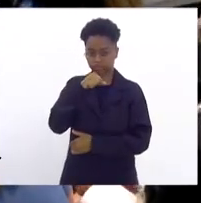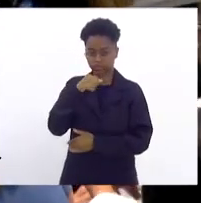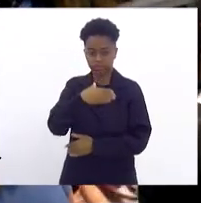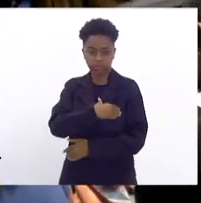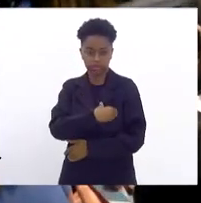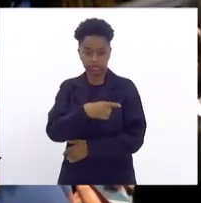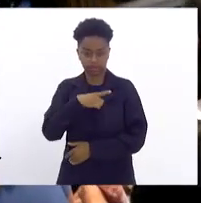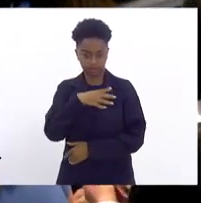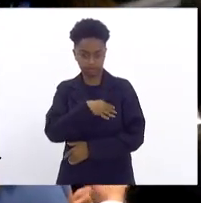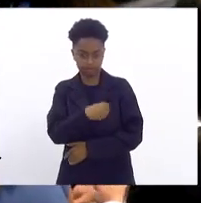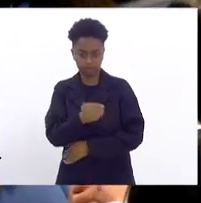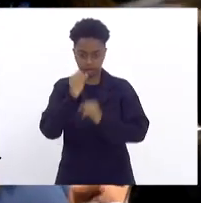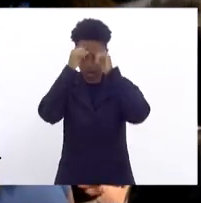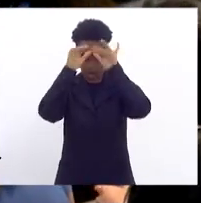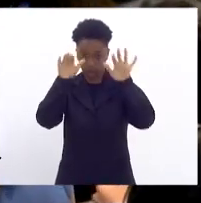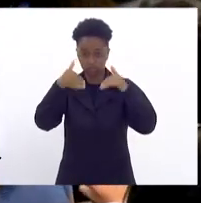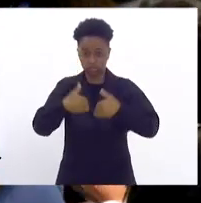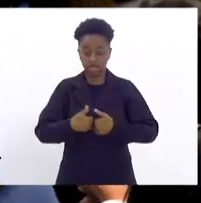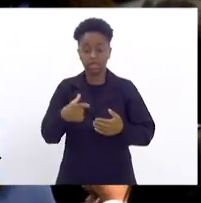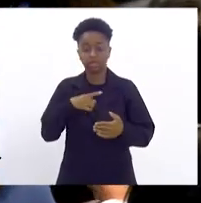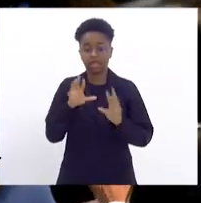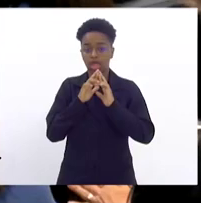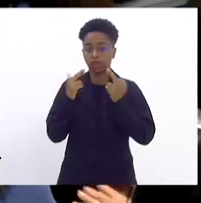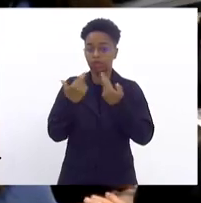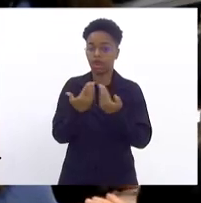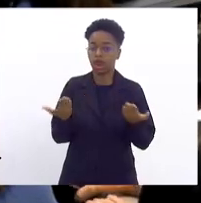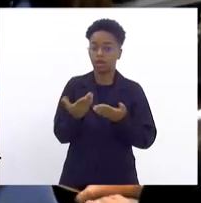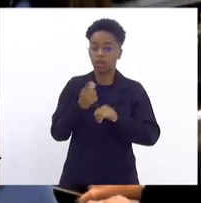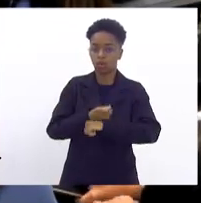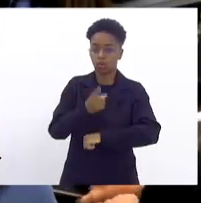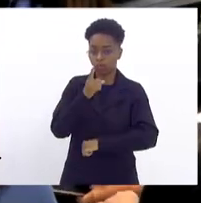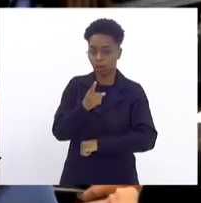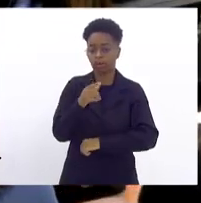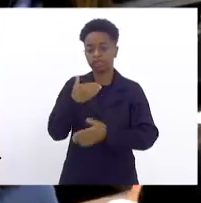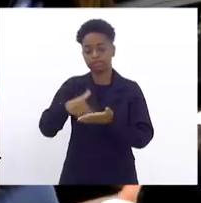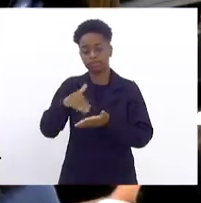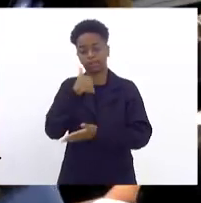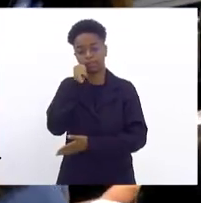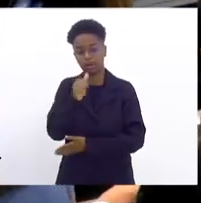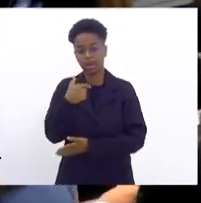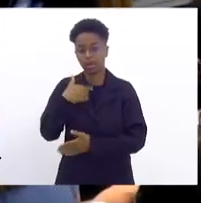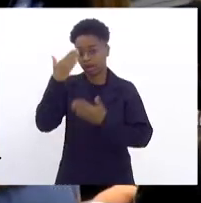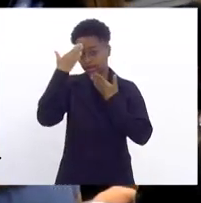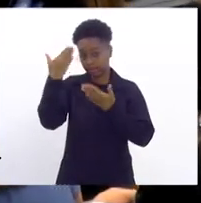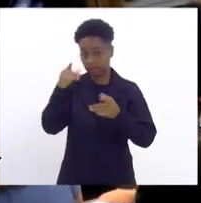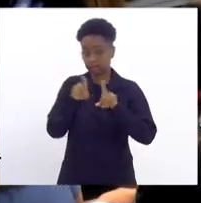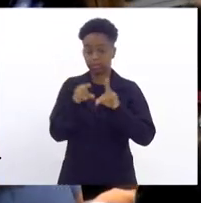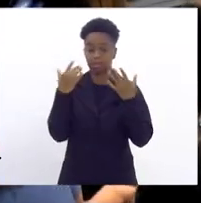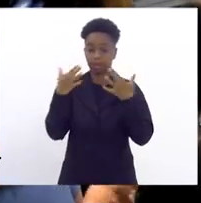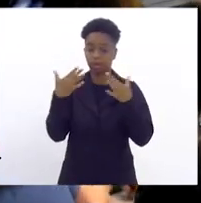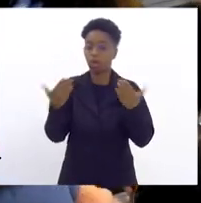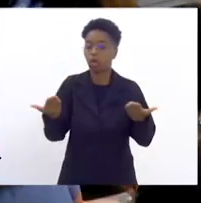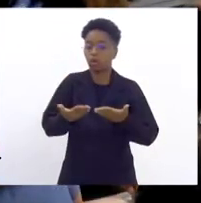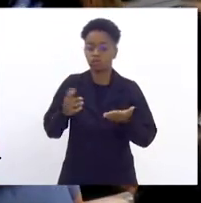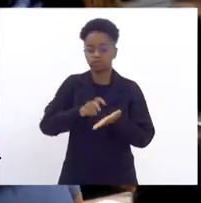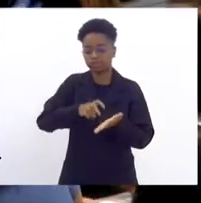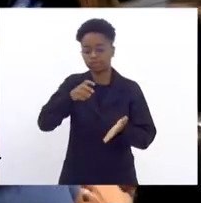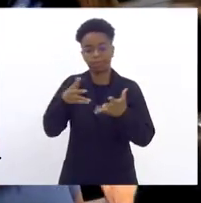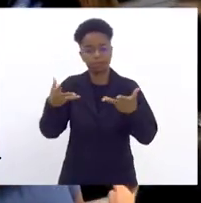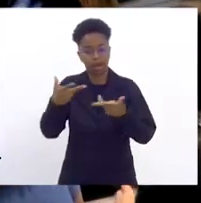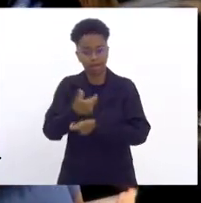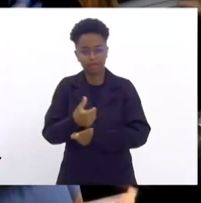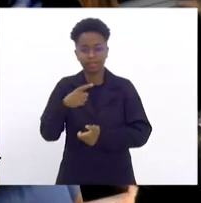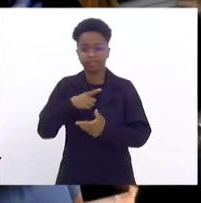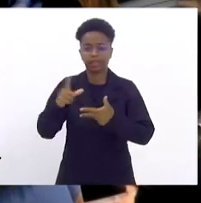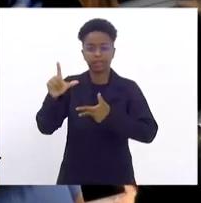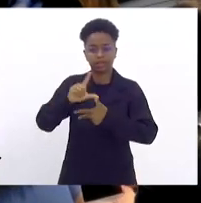Secretaria da Mulher então eu quero agradecer parabenizar essa manhã de hoje muito produtiva teve aqui